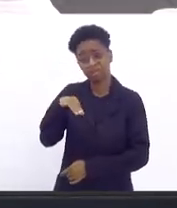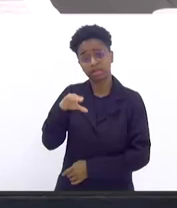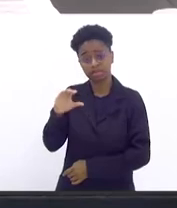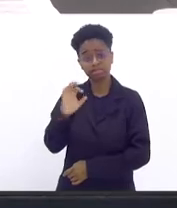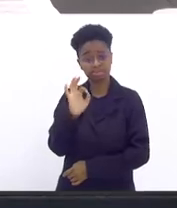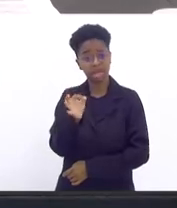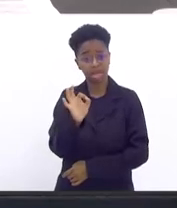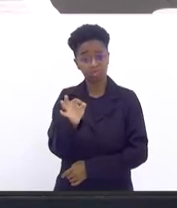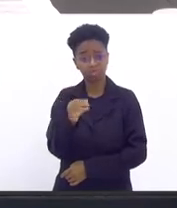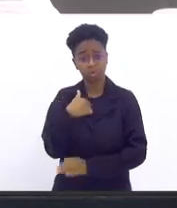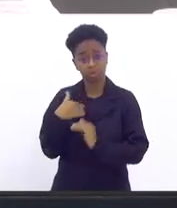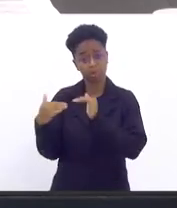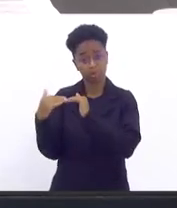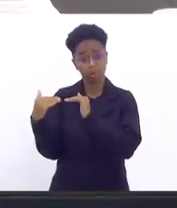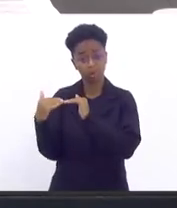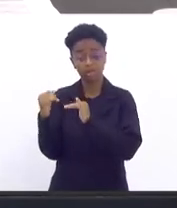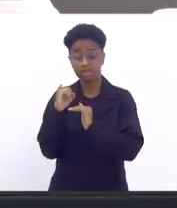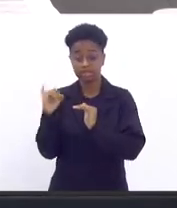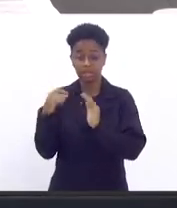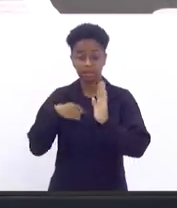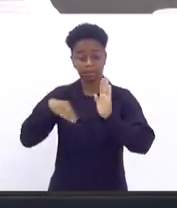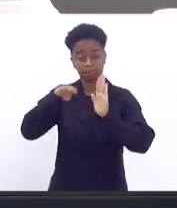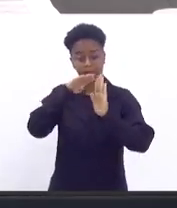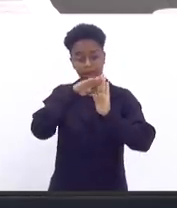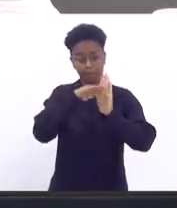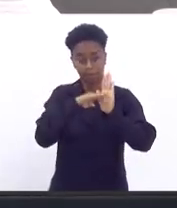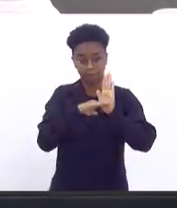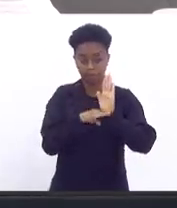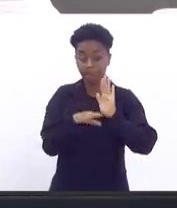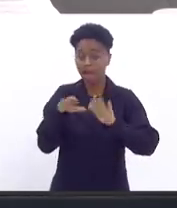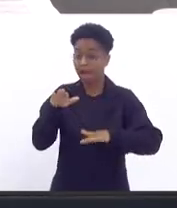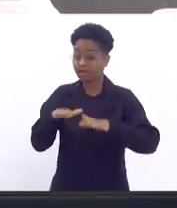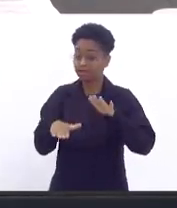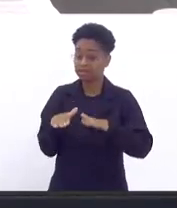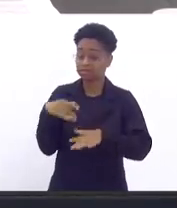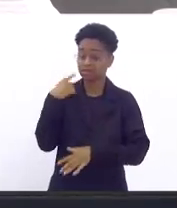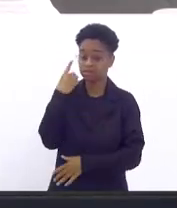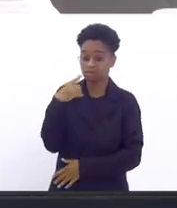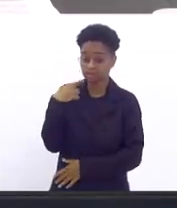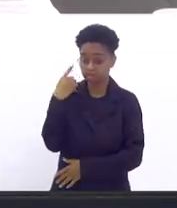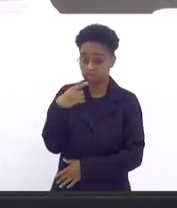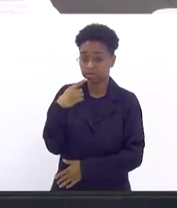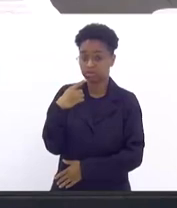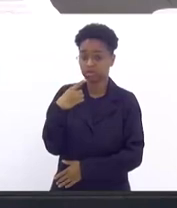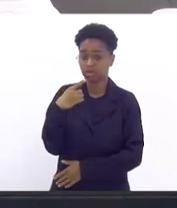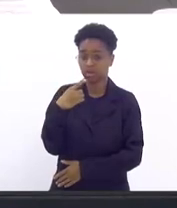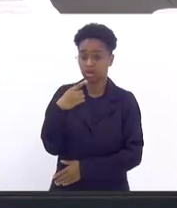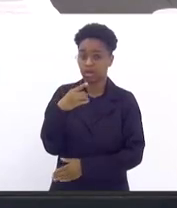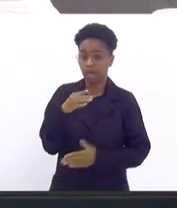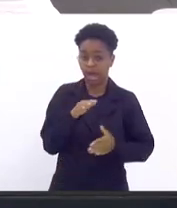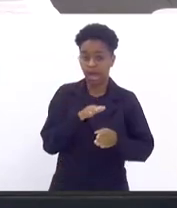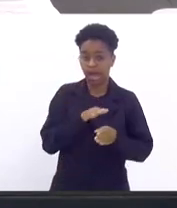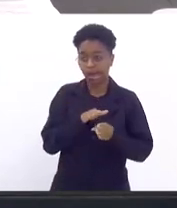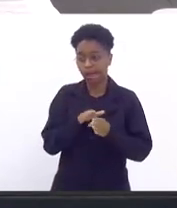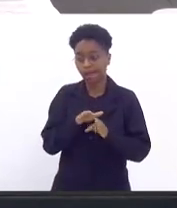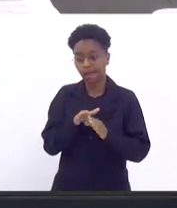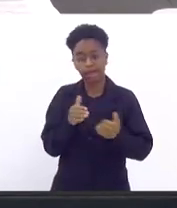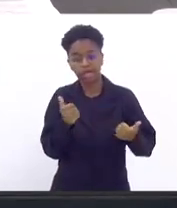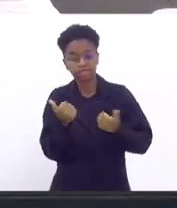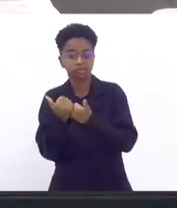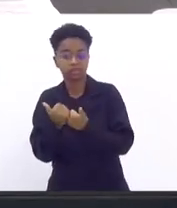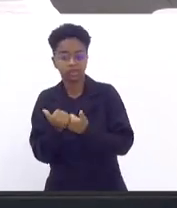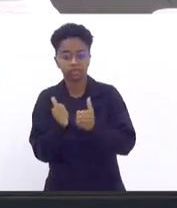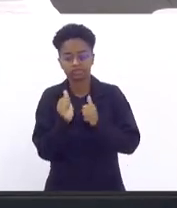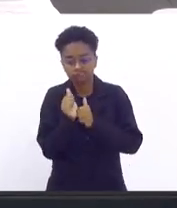quer dizer vem para ordem do dia às vezes o deputado a deputada manda Assessoria ou vem pessoalmente para acompanhar